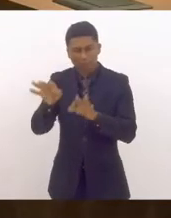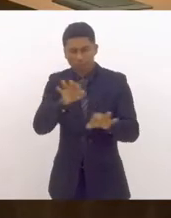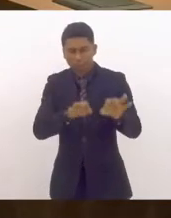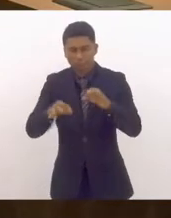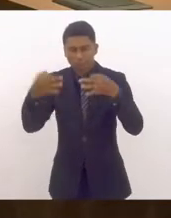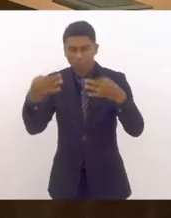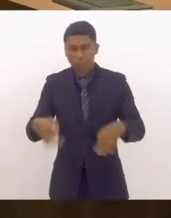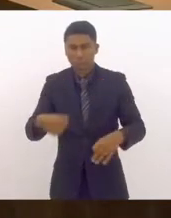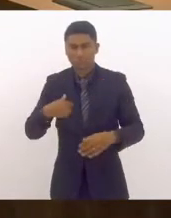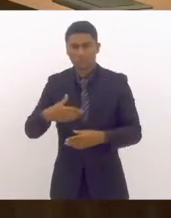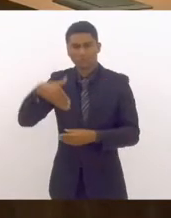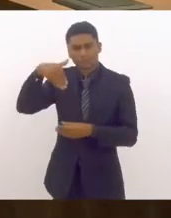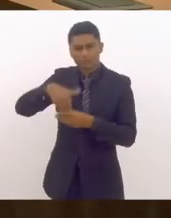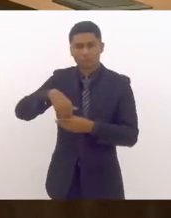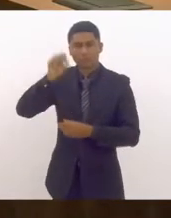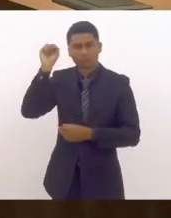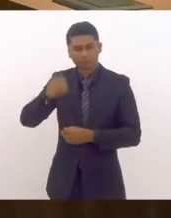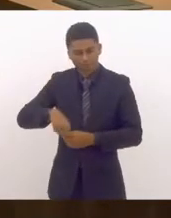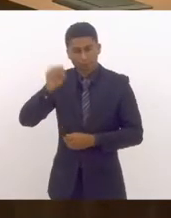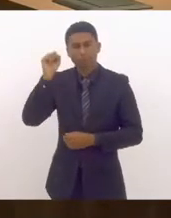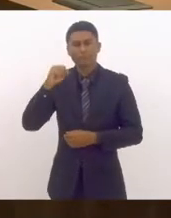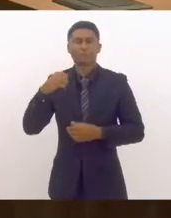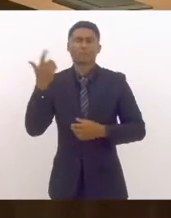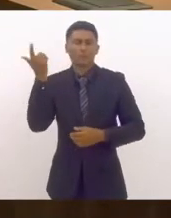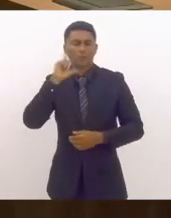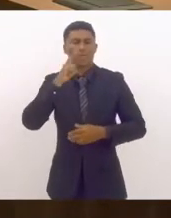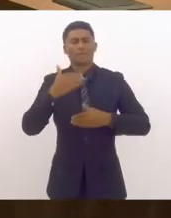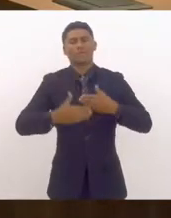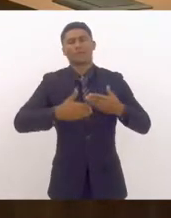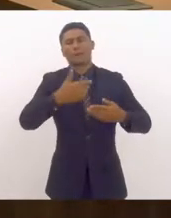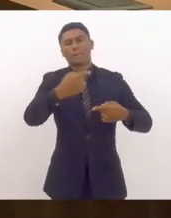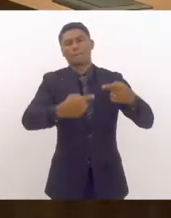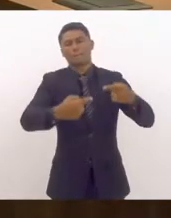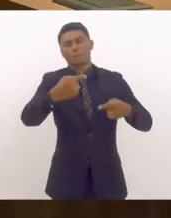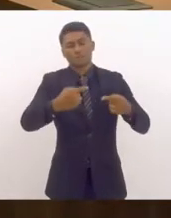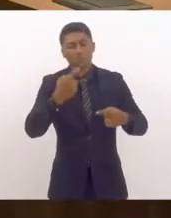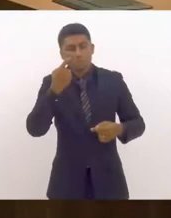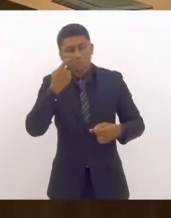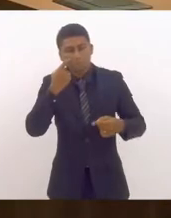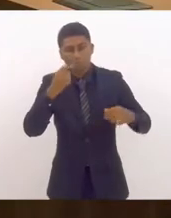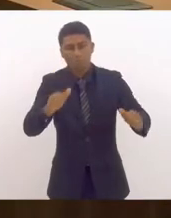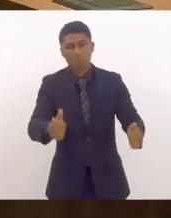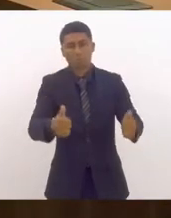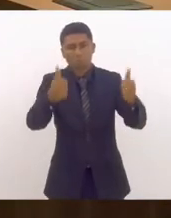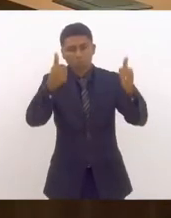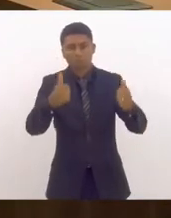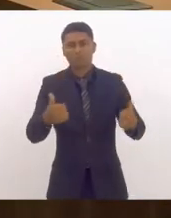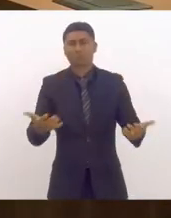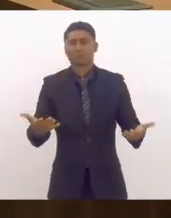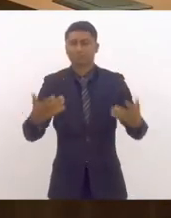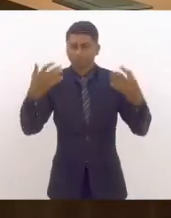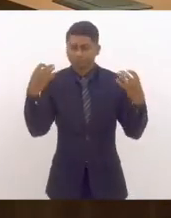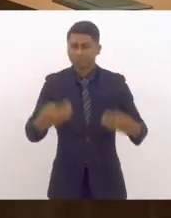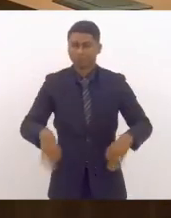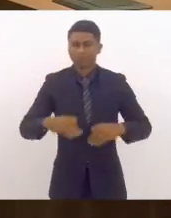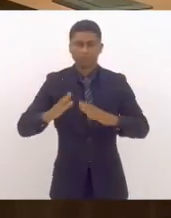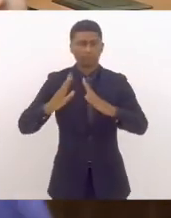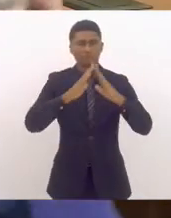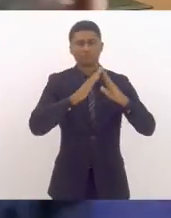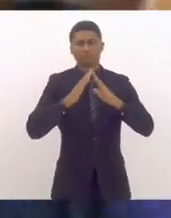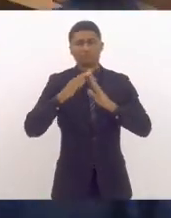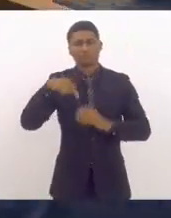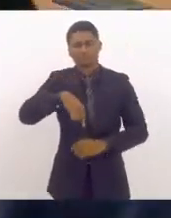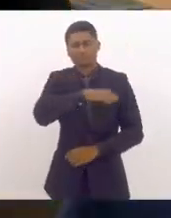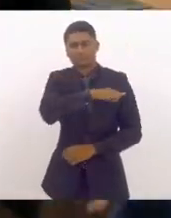do substitutivo da CCJ, avançando nessa política de melhoria, de avanços, de dignidade na habitação popular no